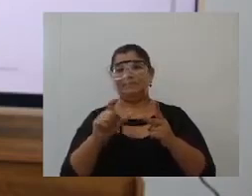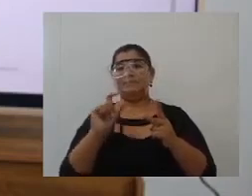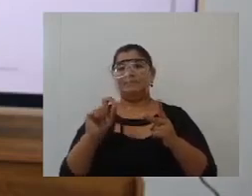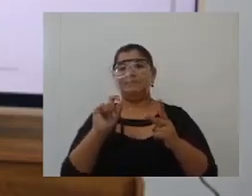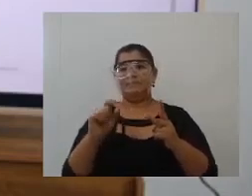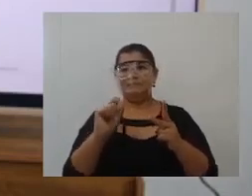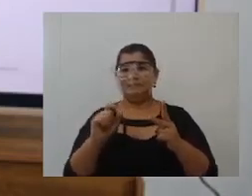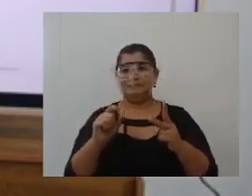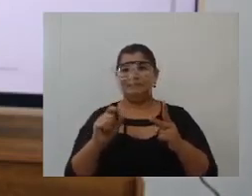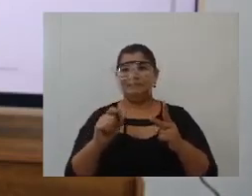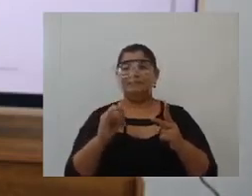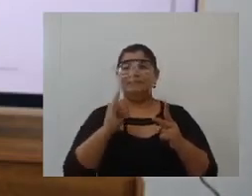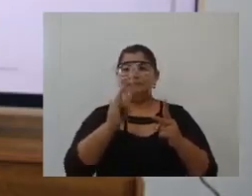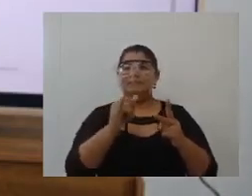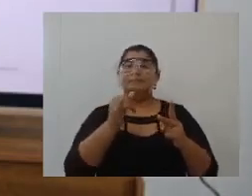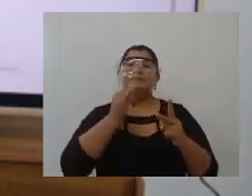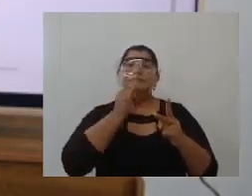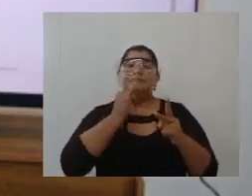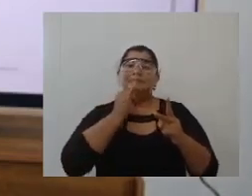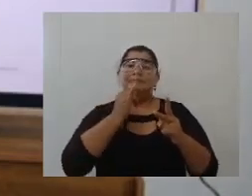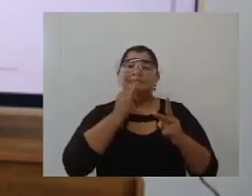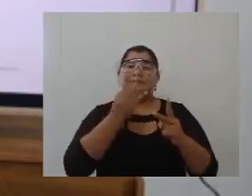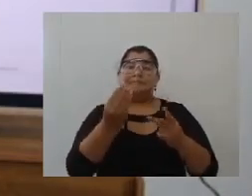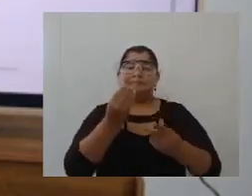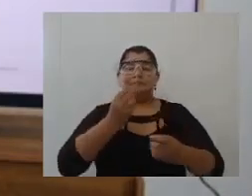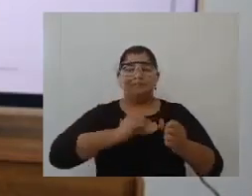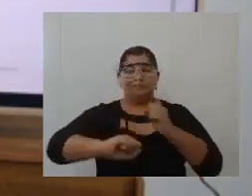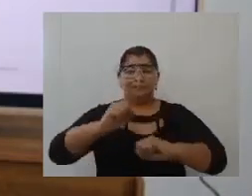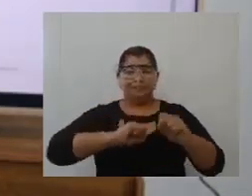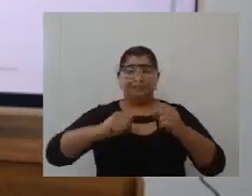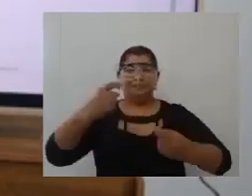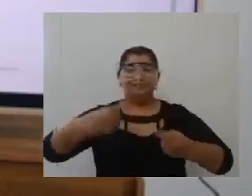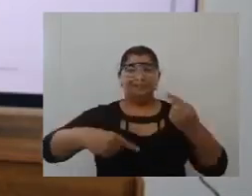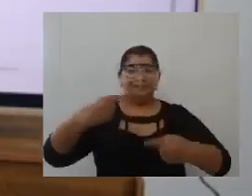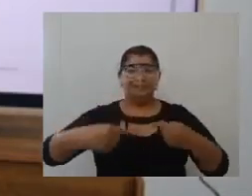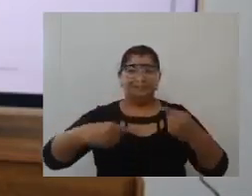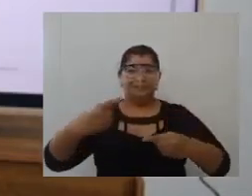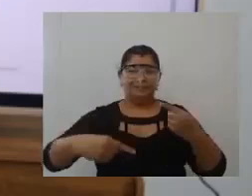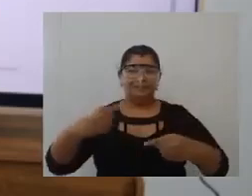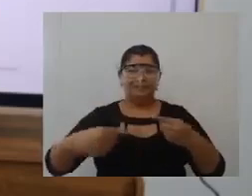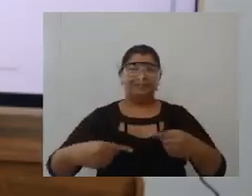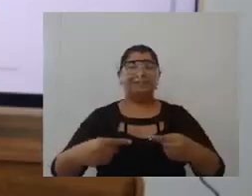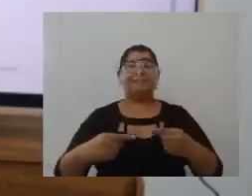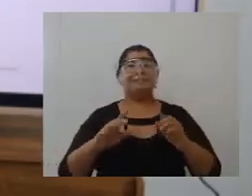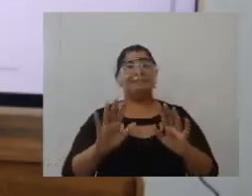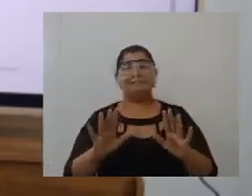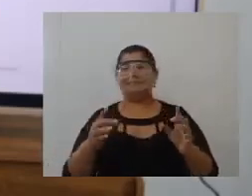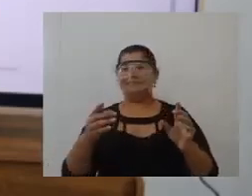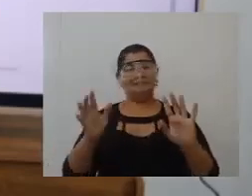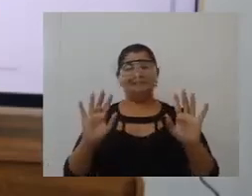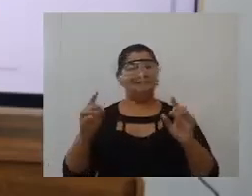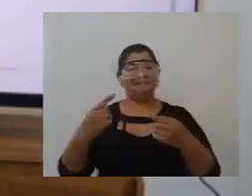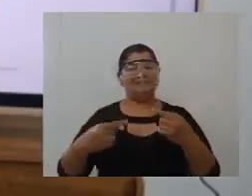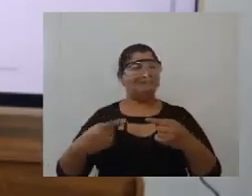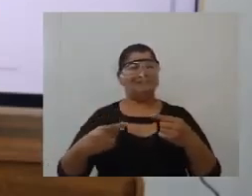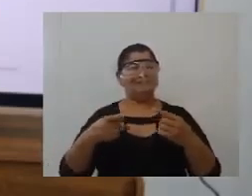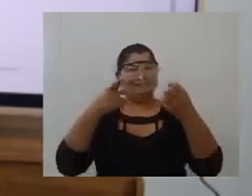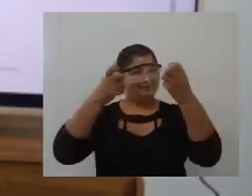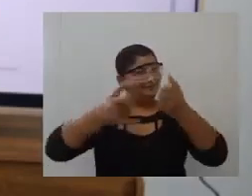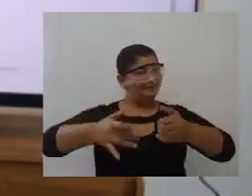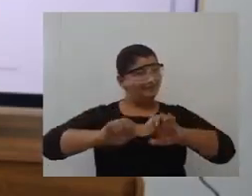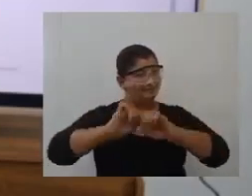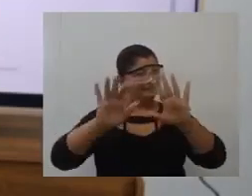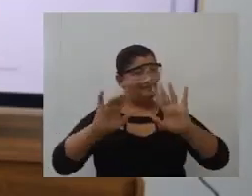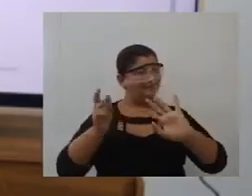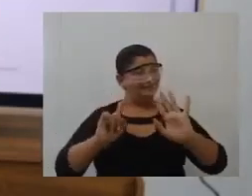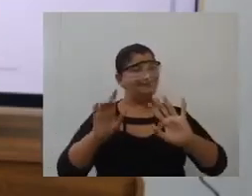me permitam dar um exemplo aqui de debate político. De debate político. Eu sei que nossa aula não vai falar sobre isso, mas todos